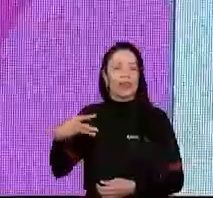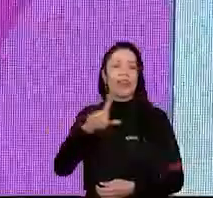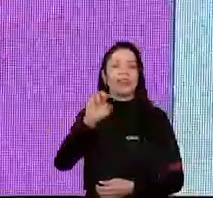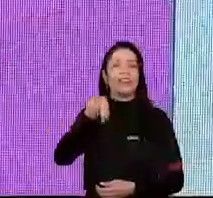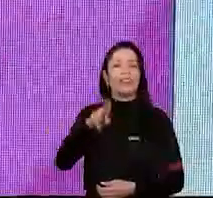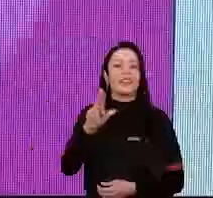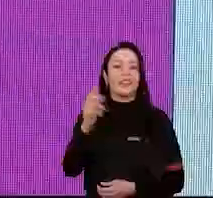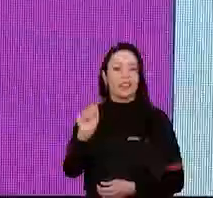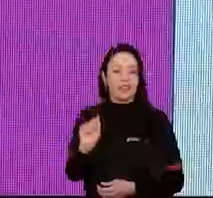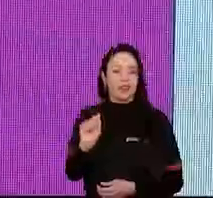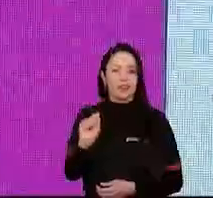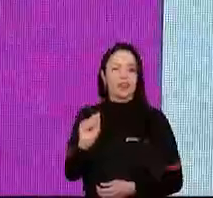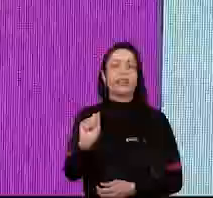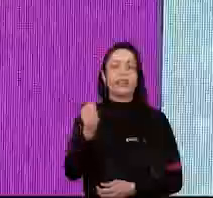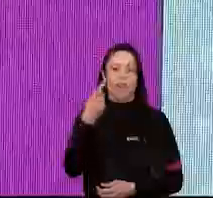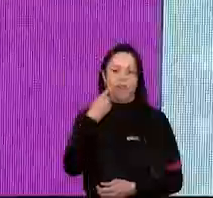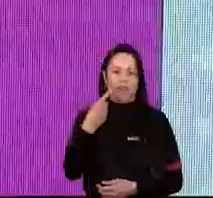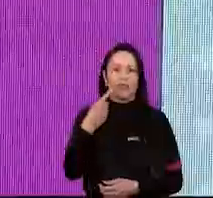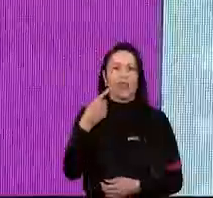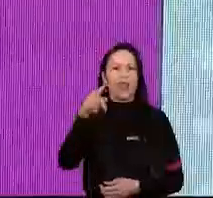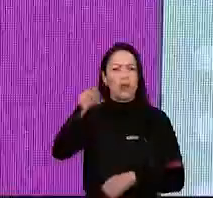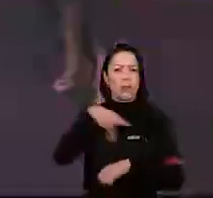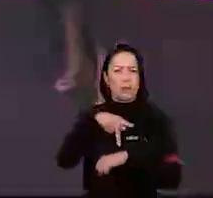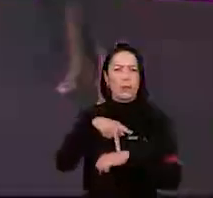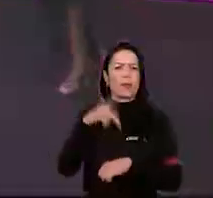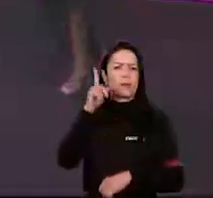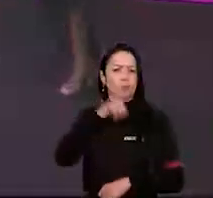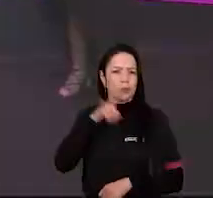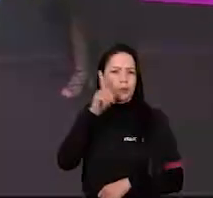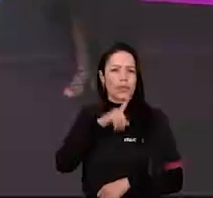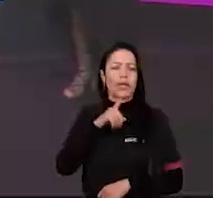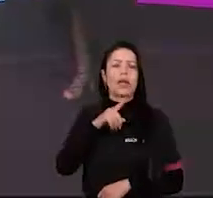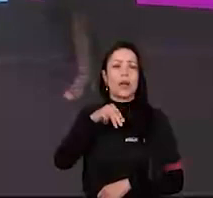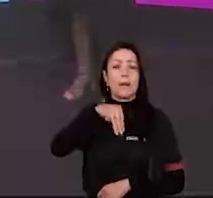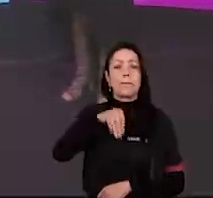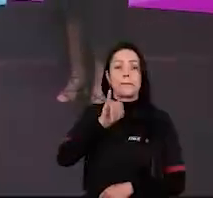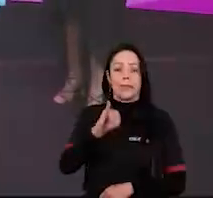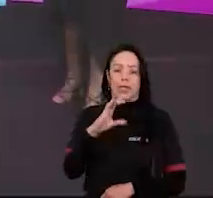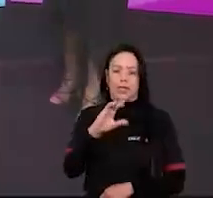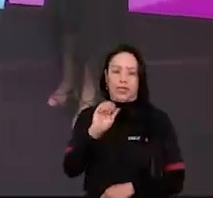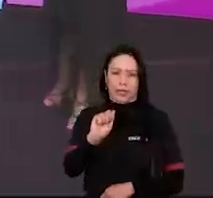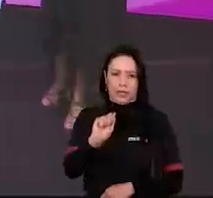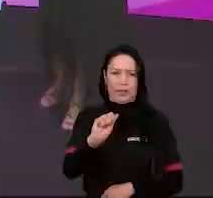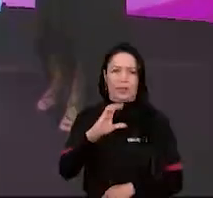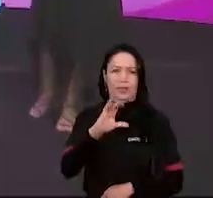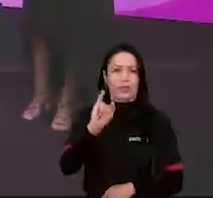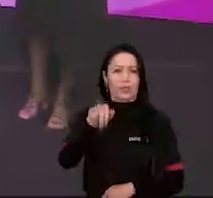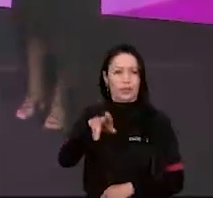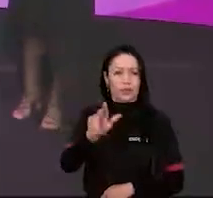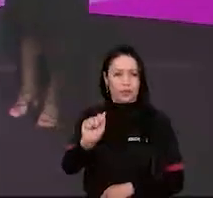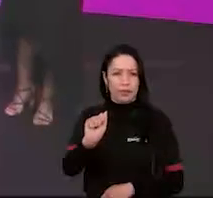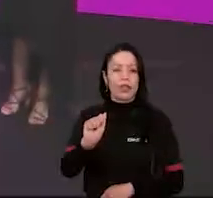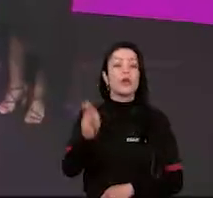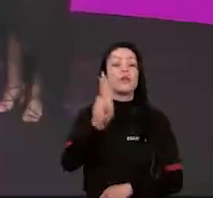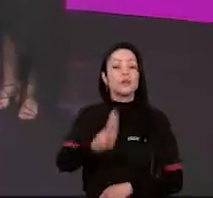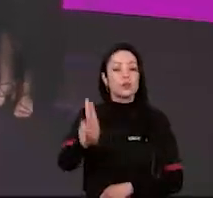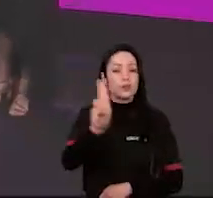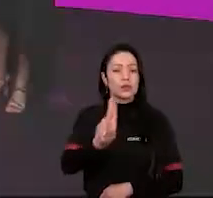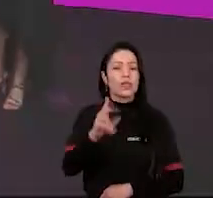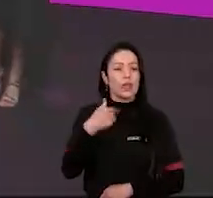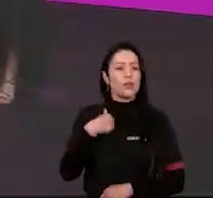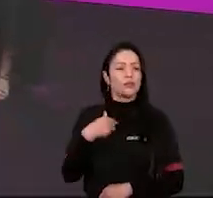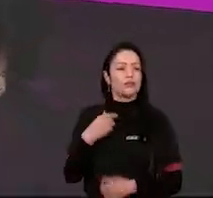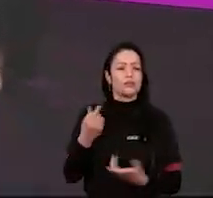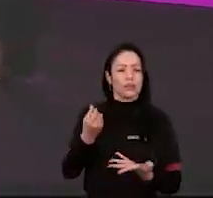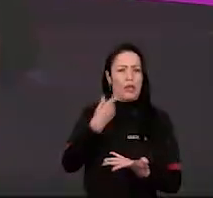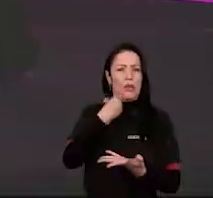você. Mas, assim, o americano usa muito a amicacina, né? Ele chega nos antibióticos que eu, em particular, eu